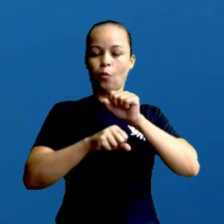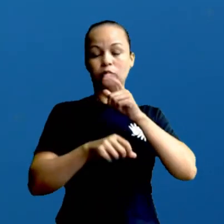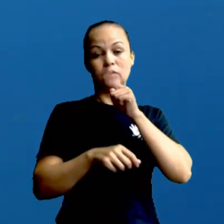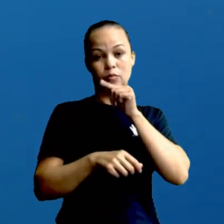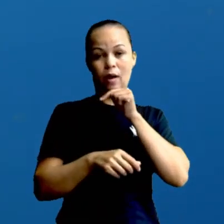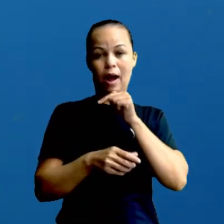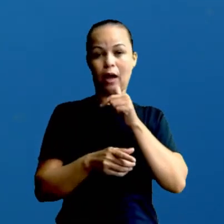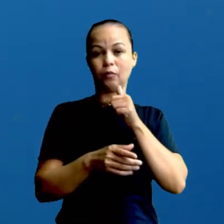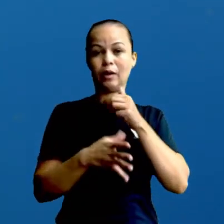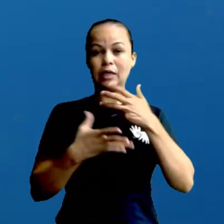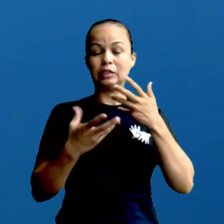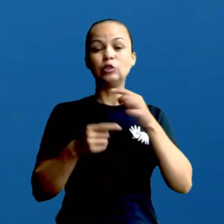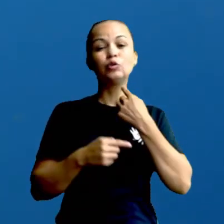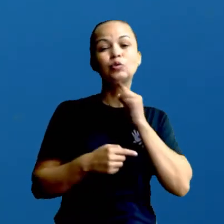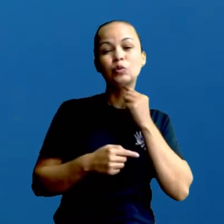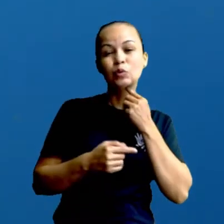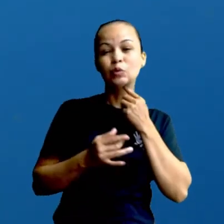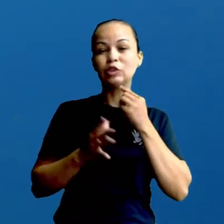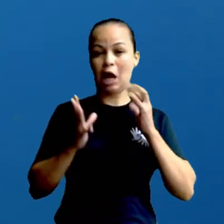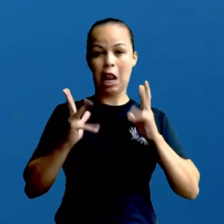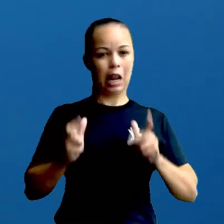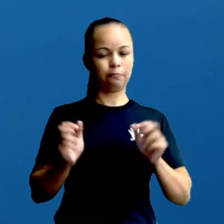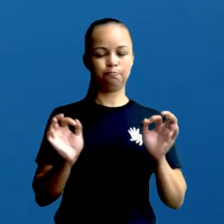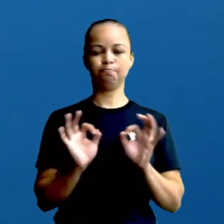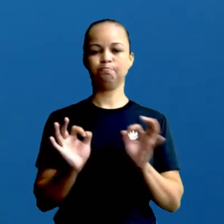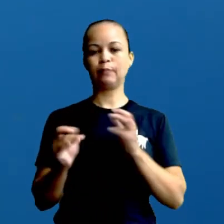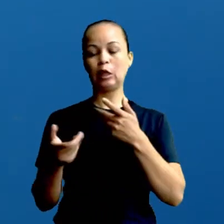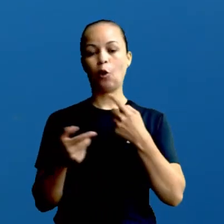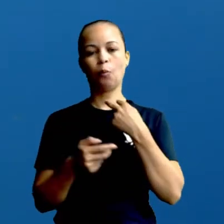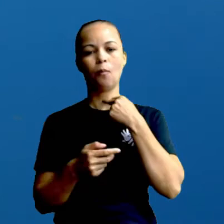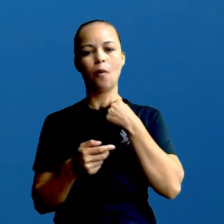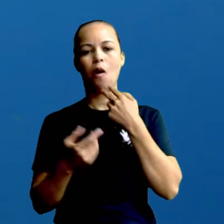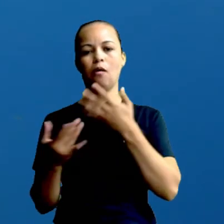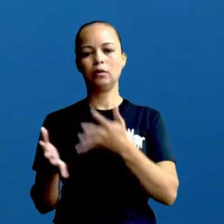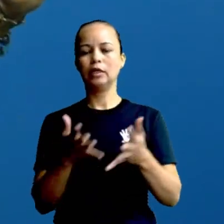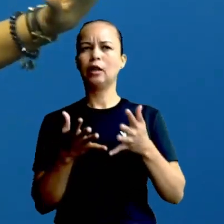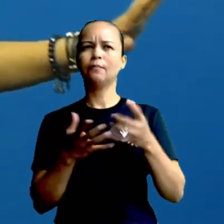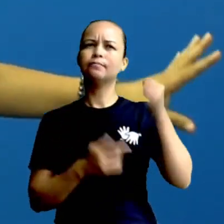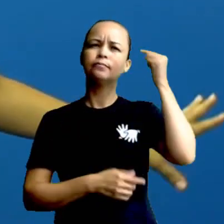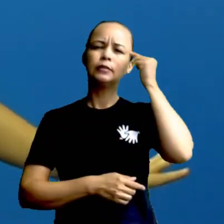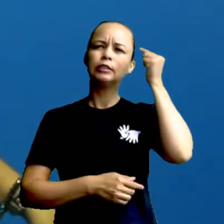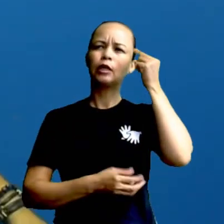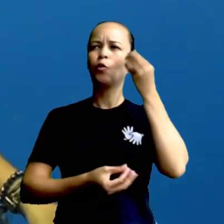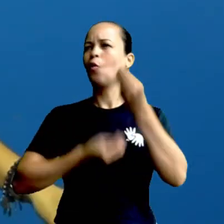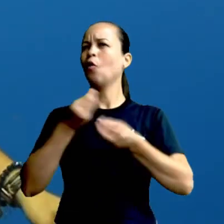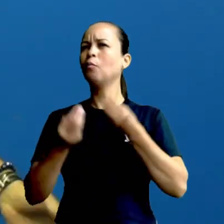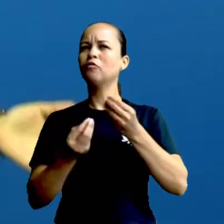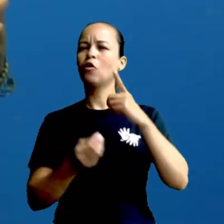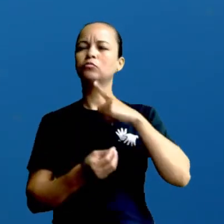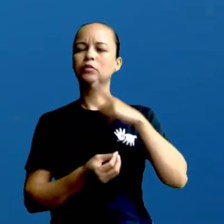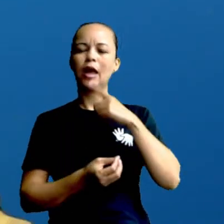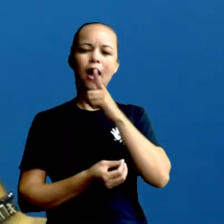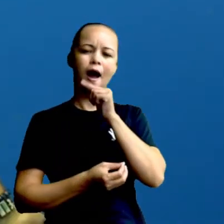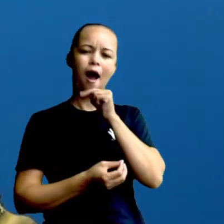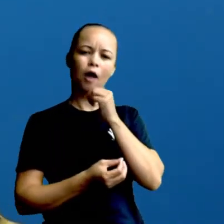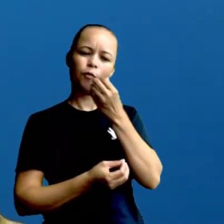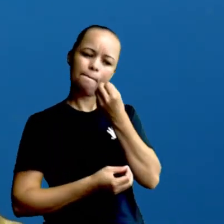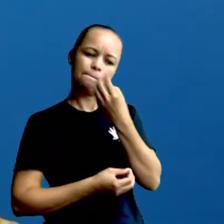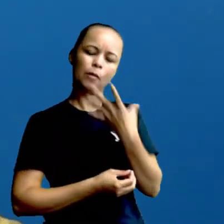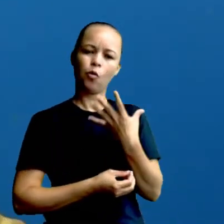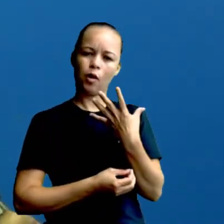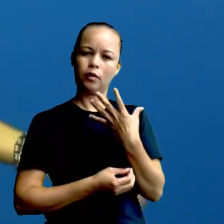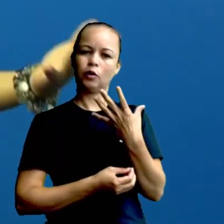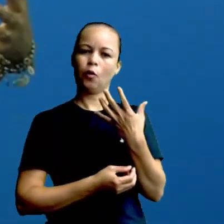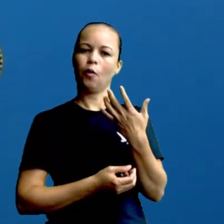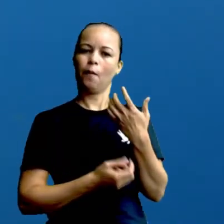não é limpa, certo? Mas sempre pensando, gente, ó, como é que eu vou ter essa água de boa qualidade? Eu também tenho que